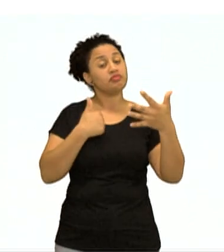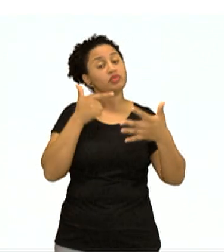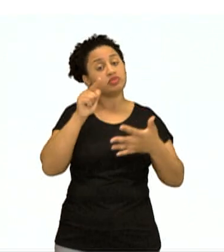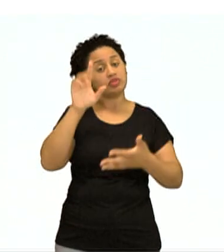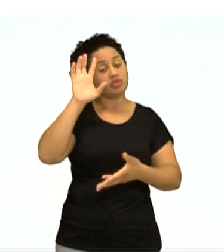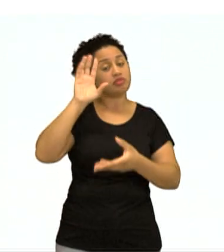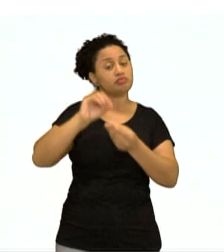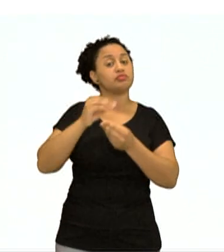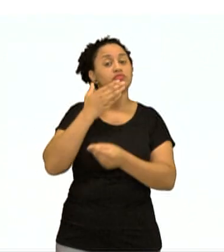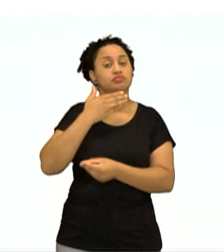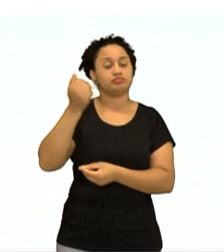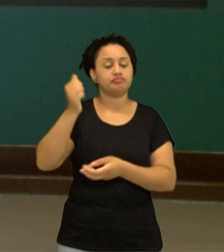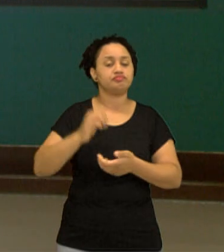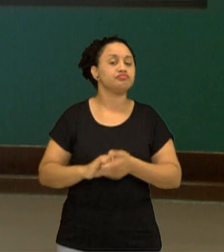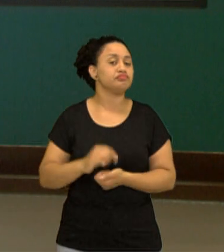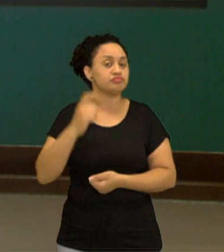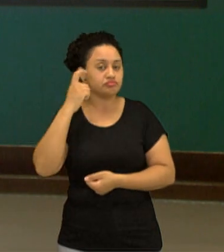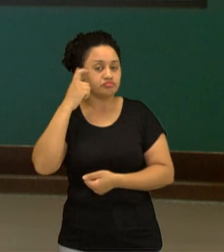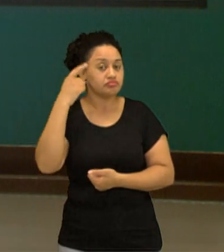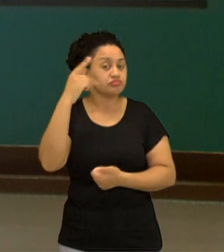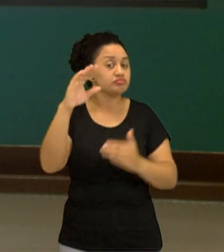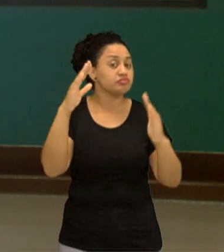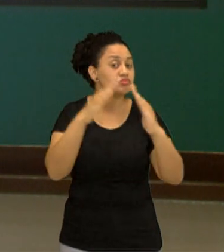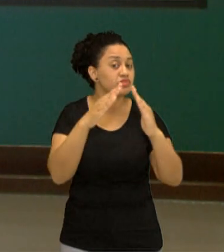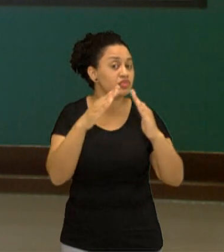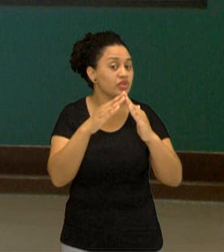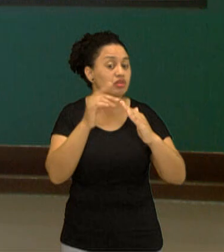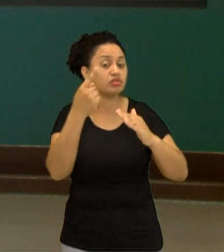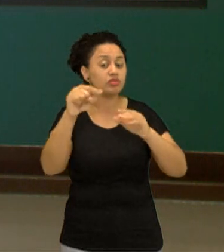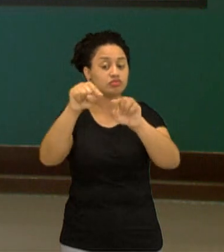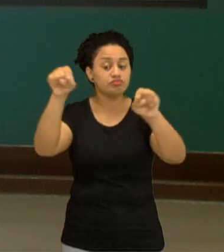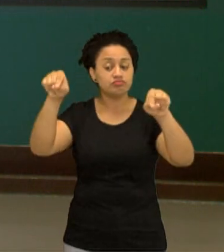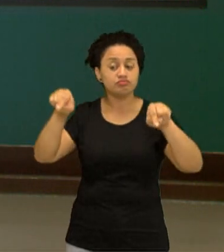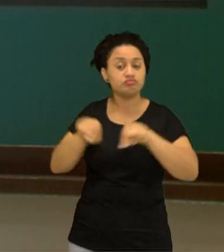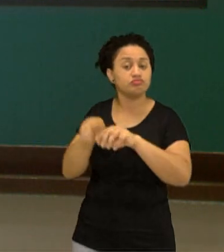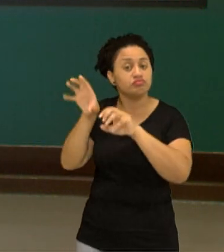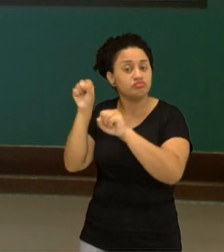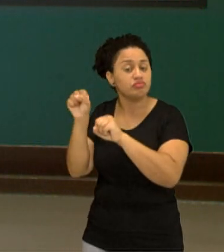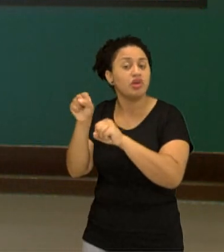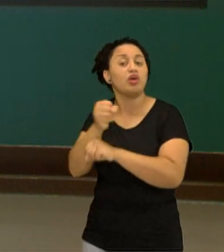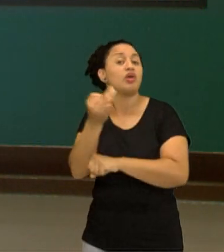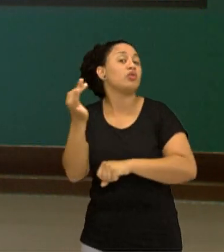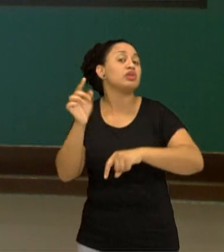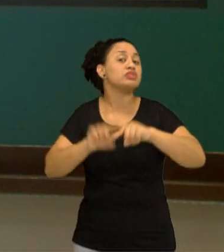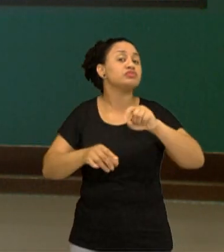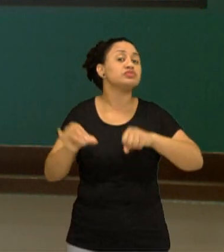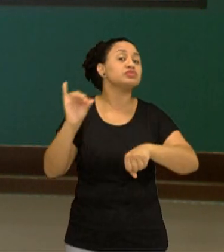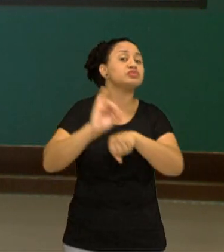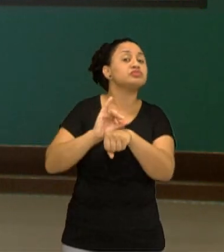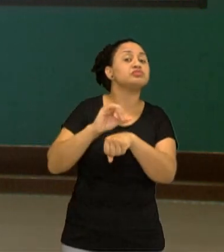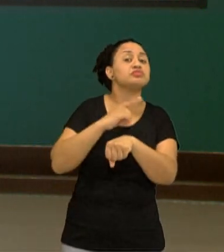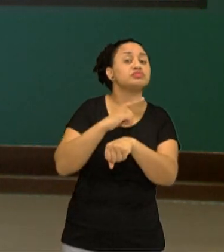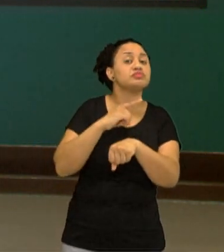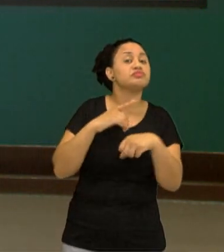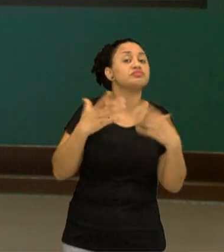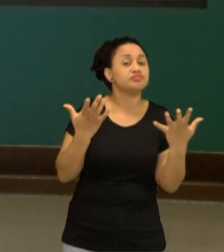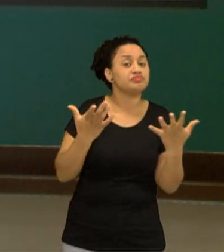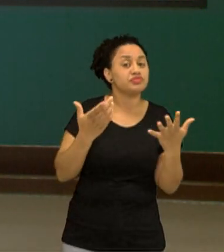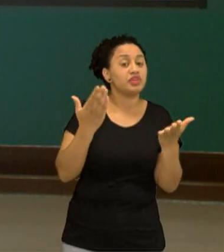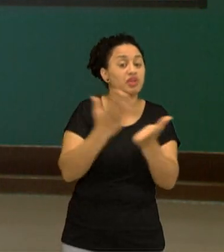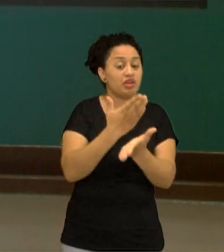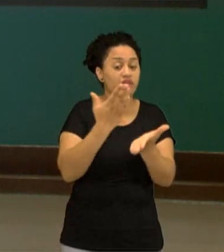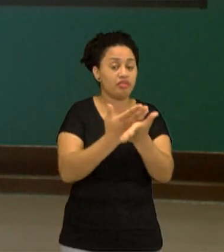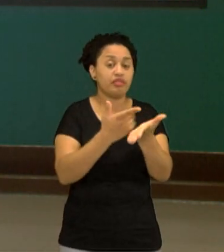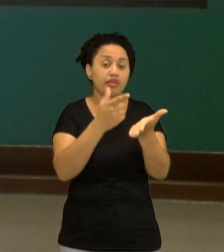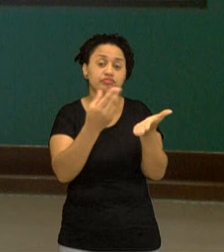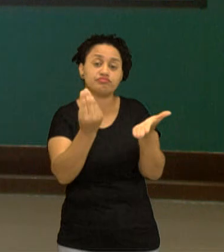distinguir. Pense na sua casa, no seu quarto, por exemplo. Quantos objetos você tem? O caderno que